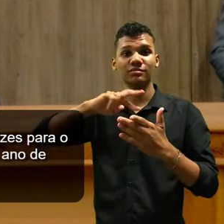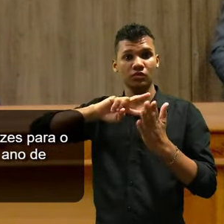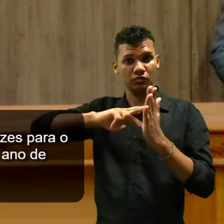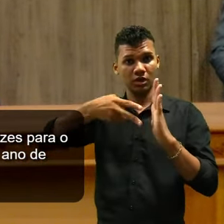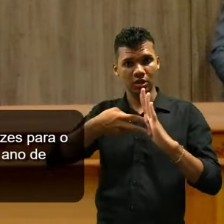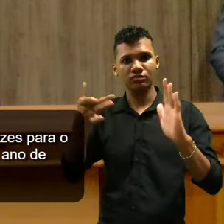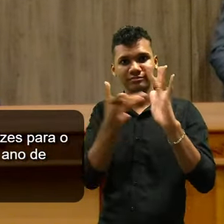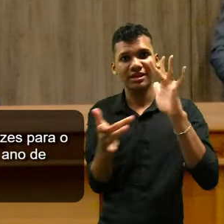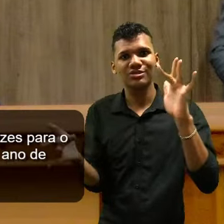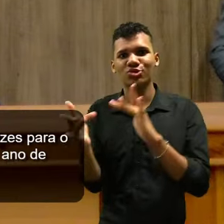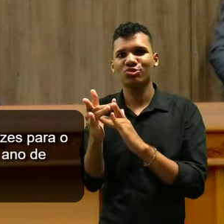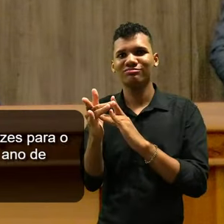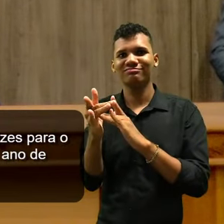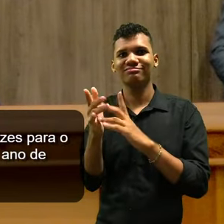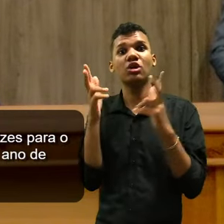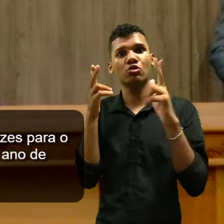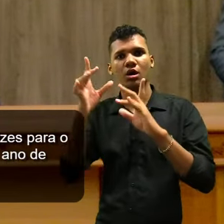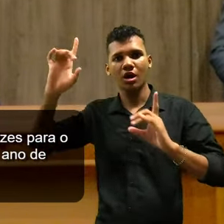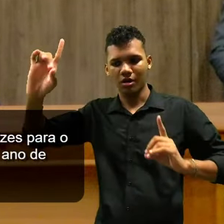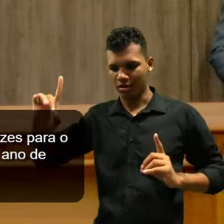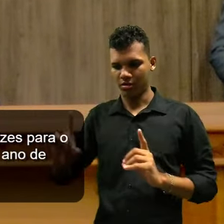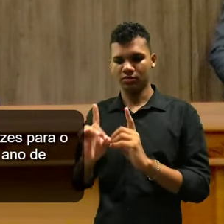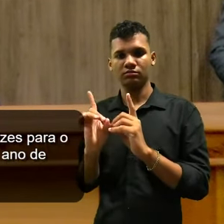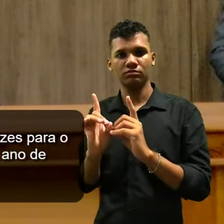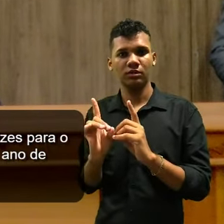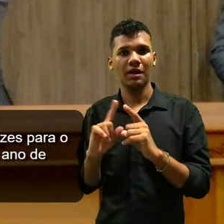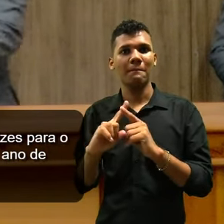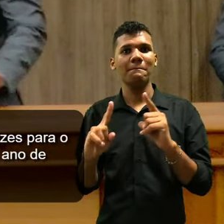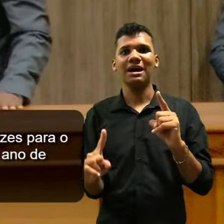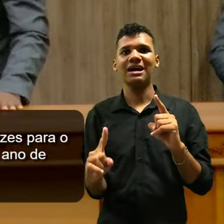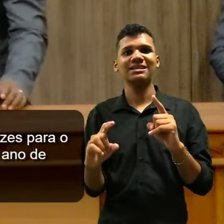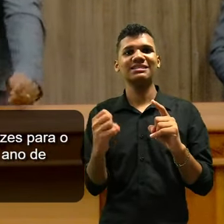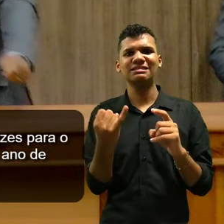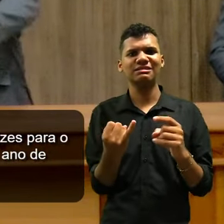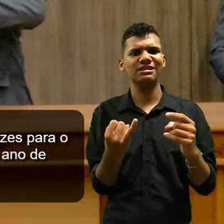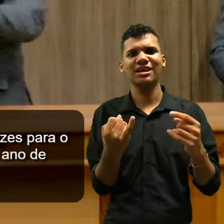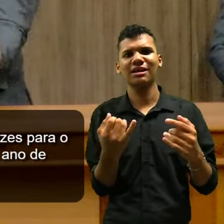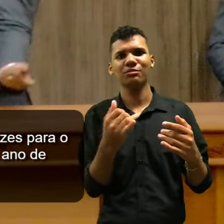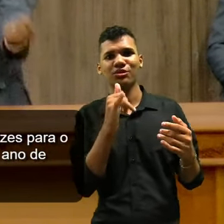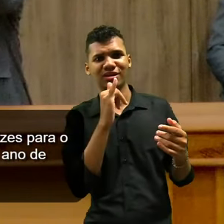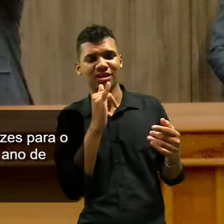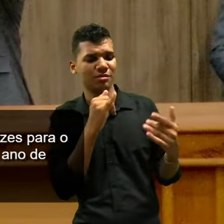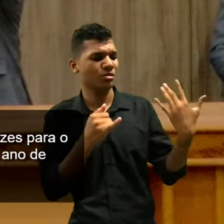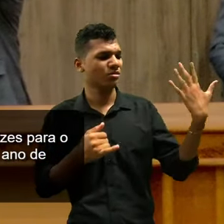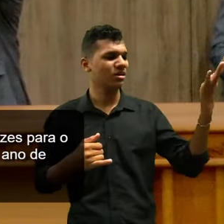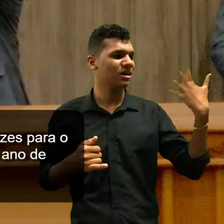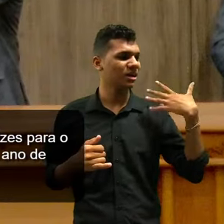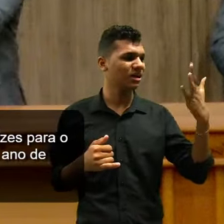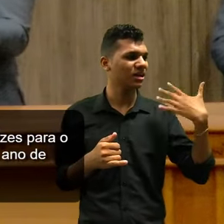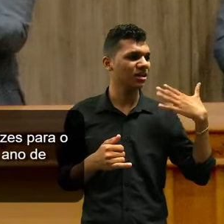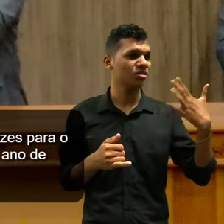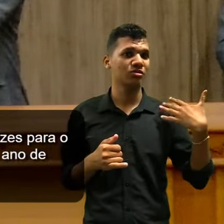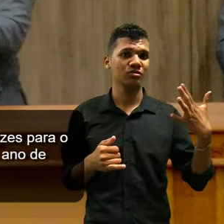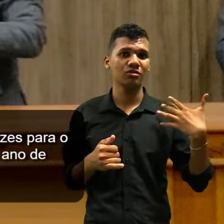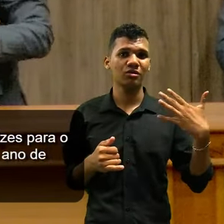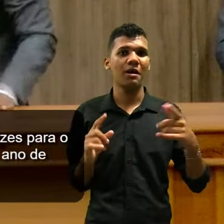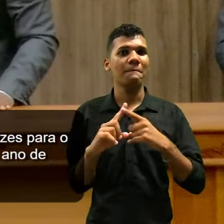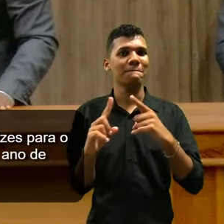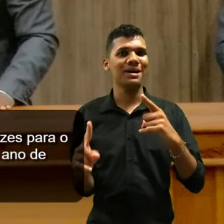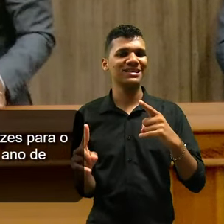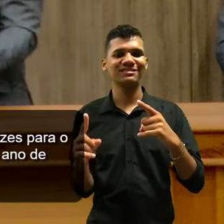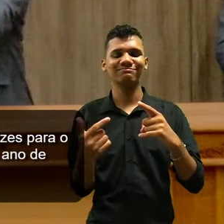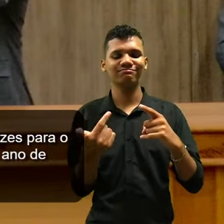Ribeiro vai e não receia quando vem o calor aí o calorzão tá ele não teme a nada porque ele tá ligado é na fonte